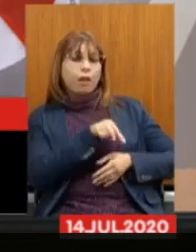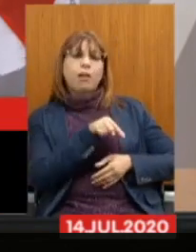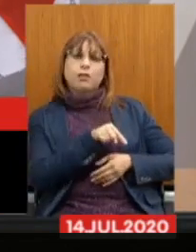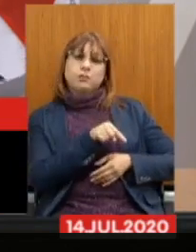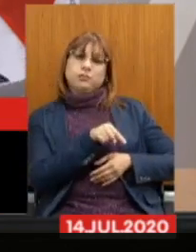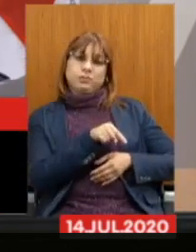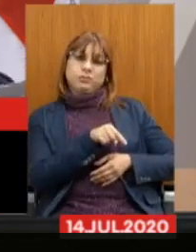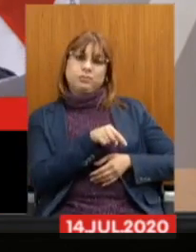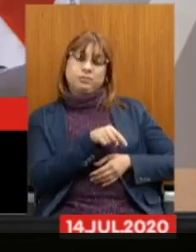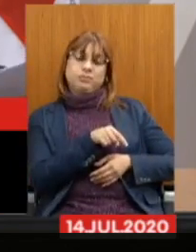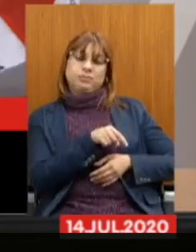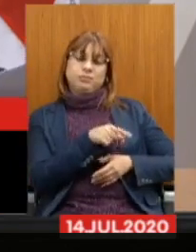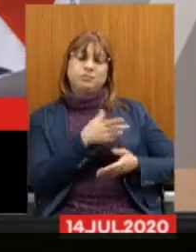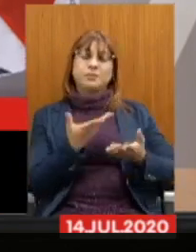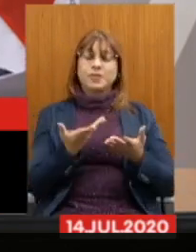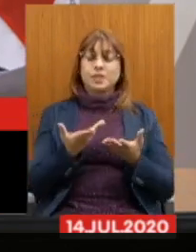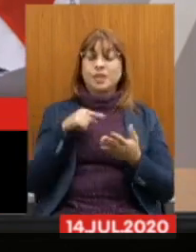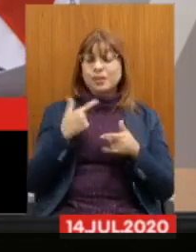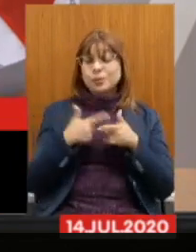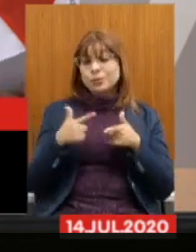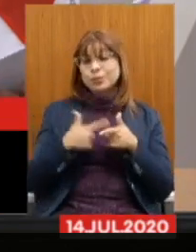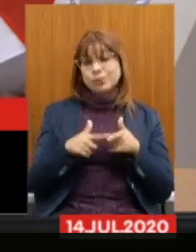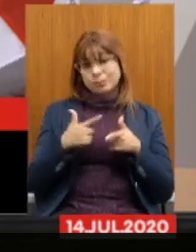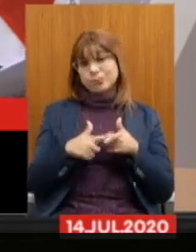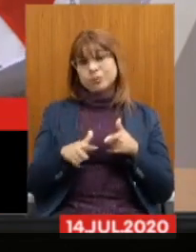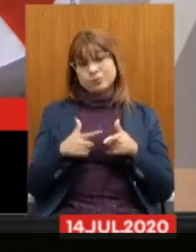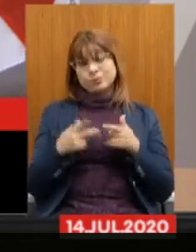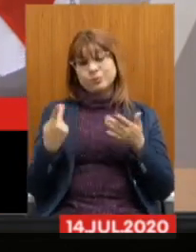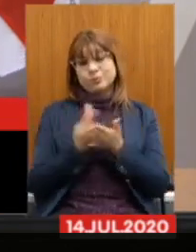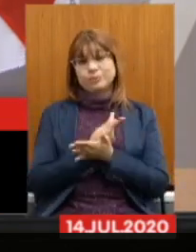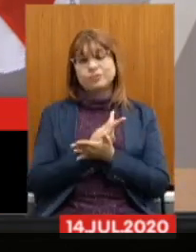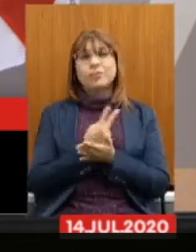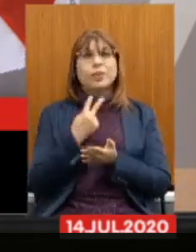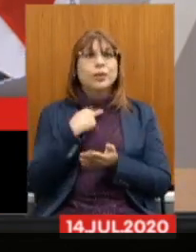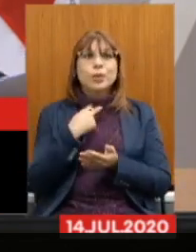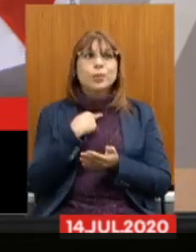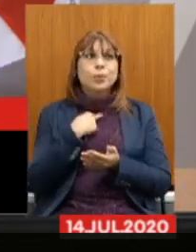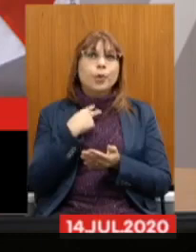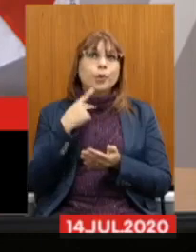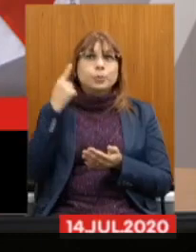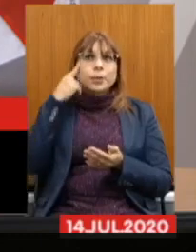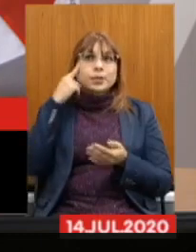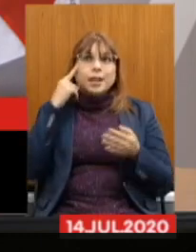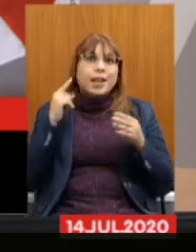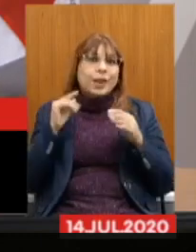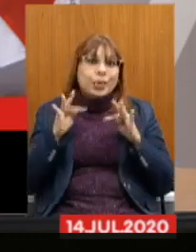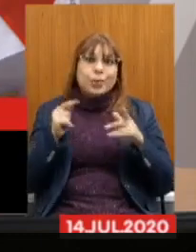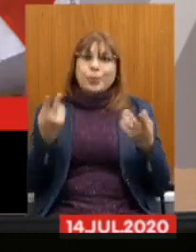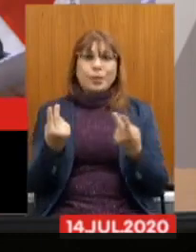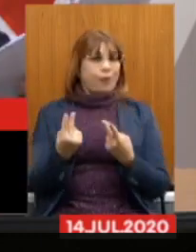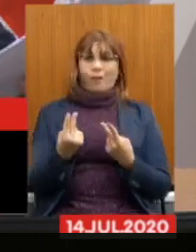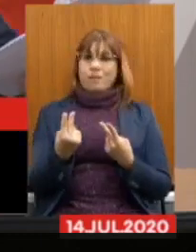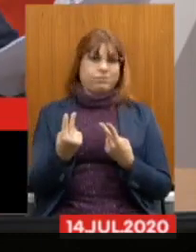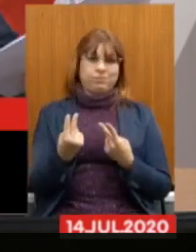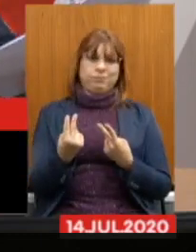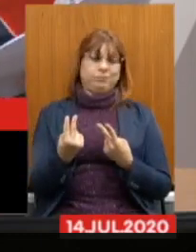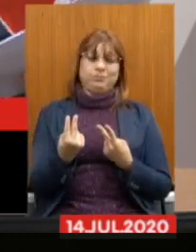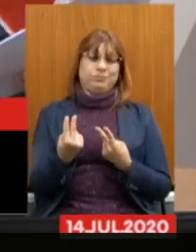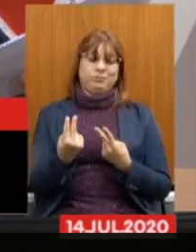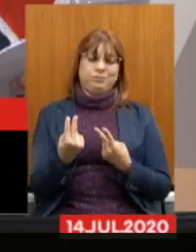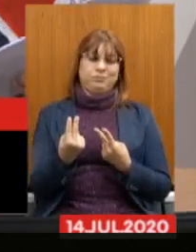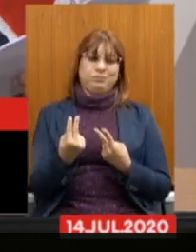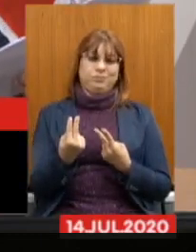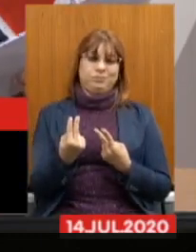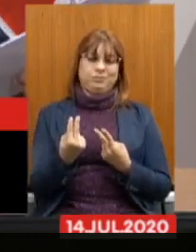esse é o problema que nós estamos enfrentando. Não podemos generalizar. E